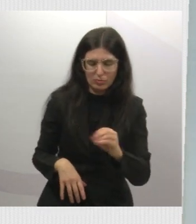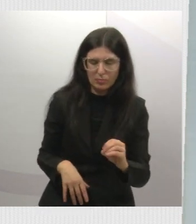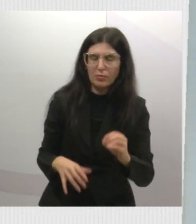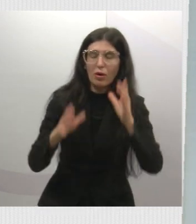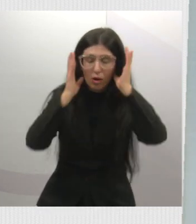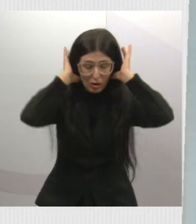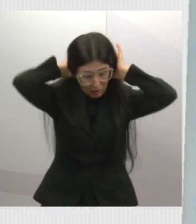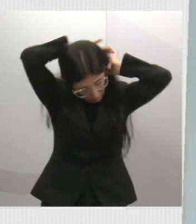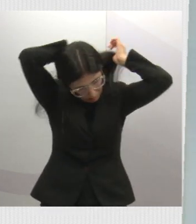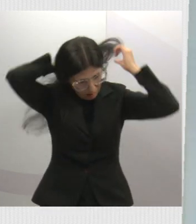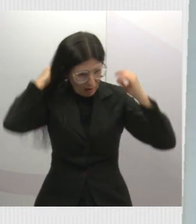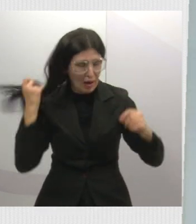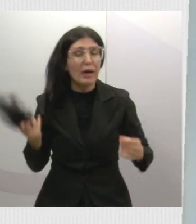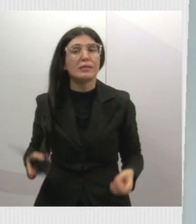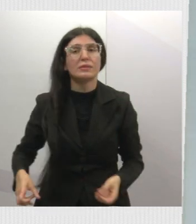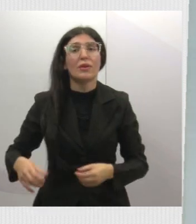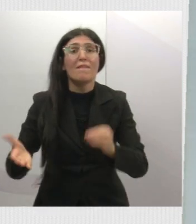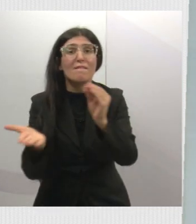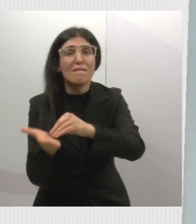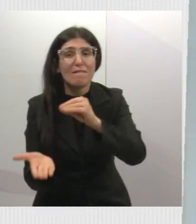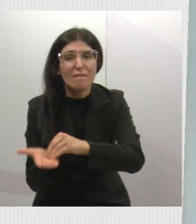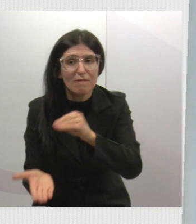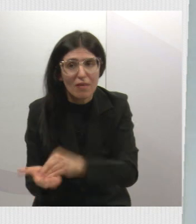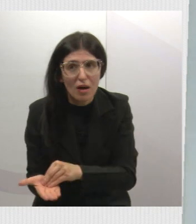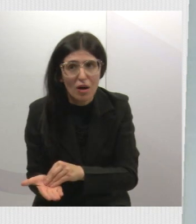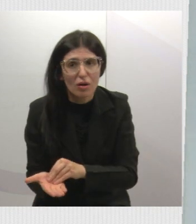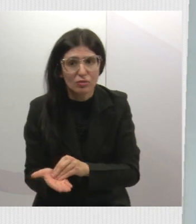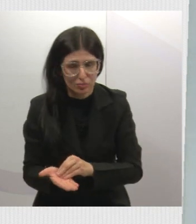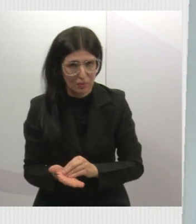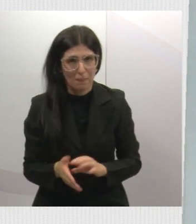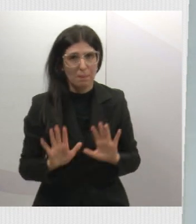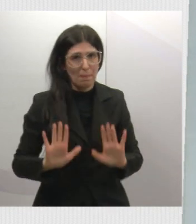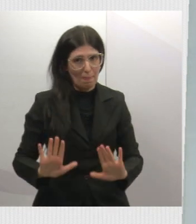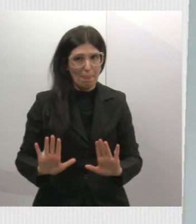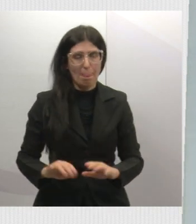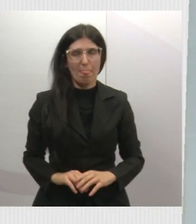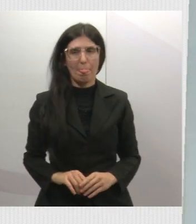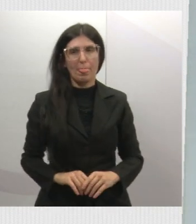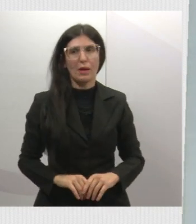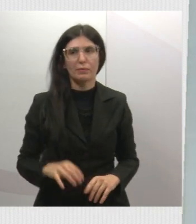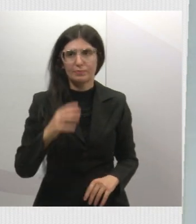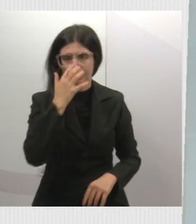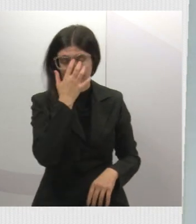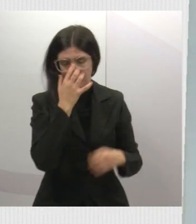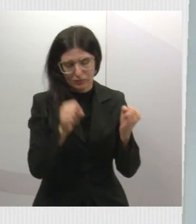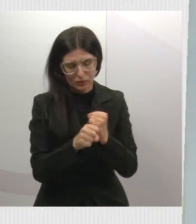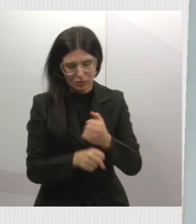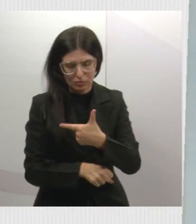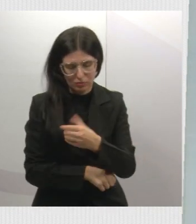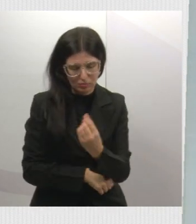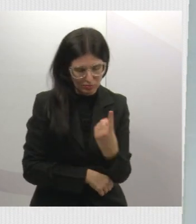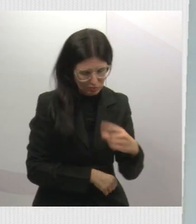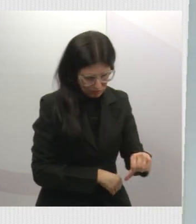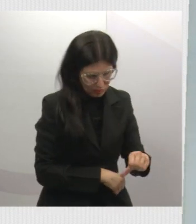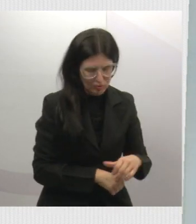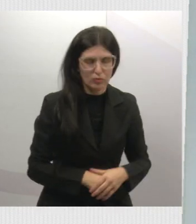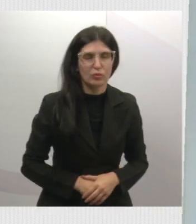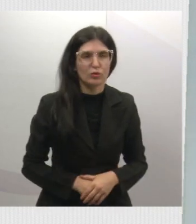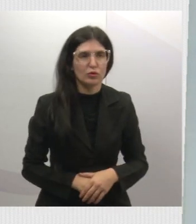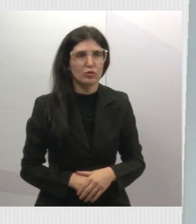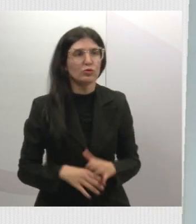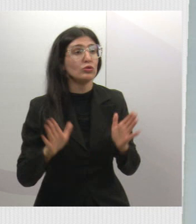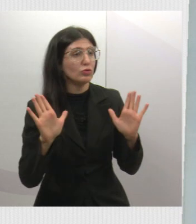restos a pagar processado, terminamos o ano de 2019 já